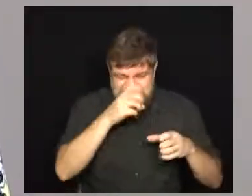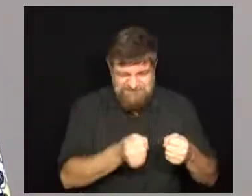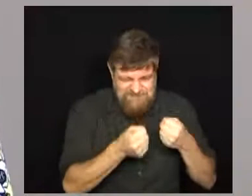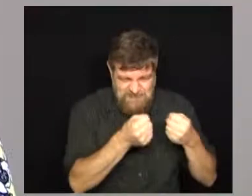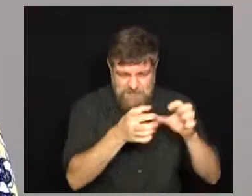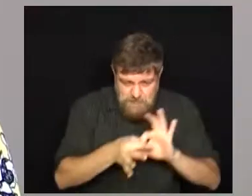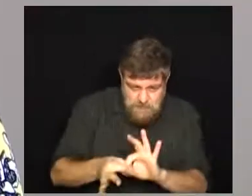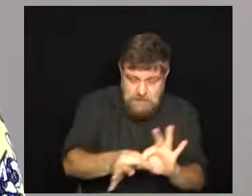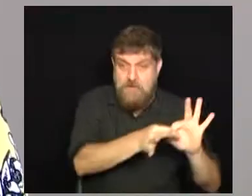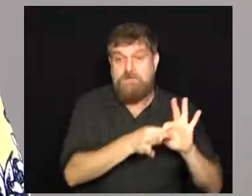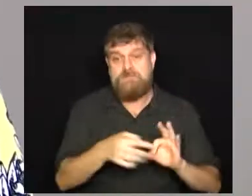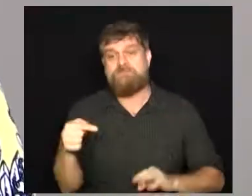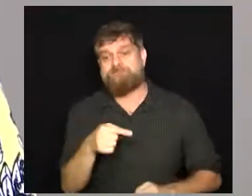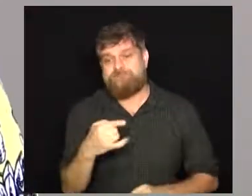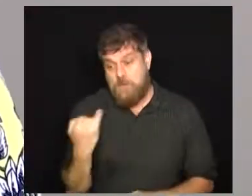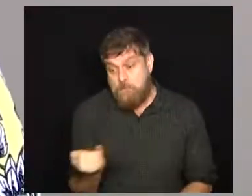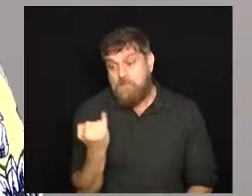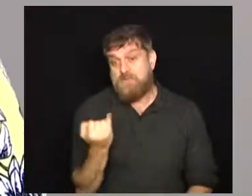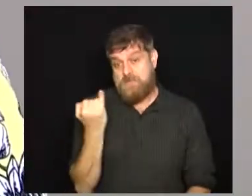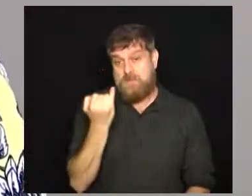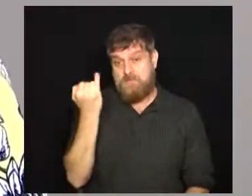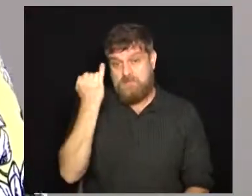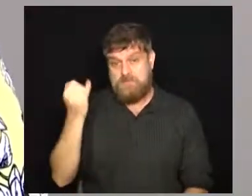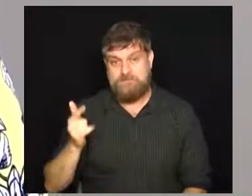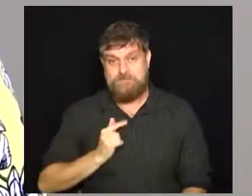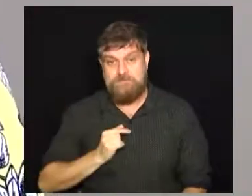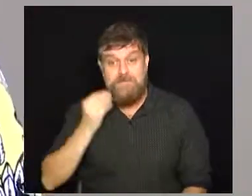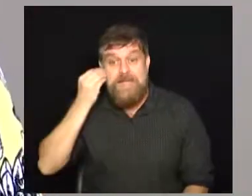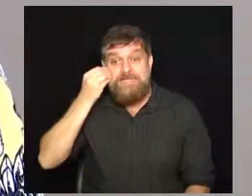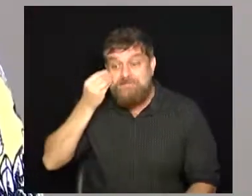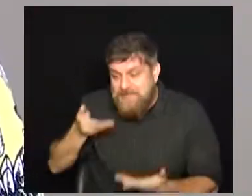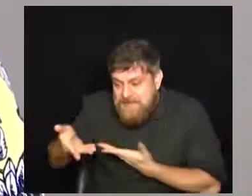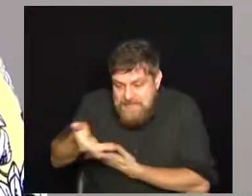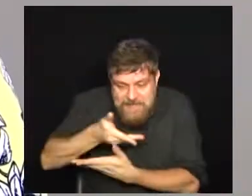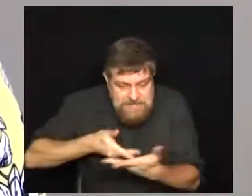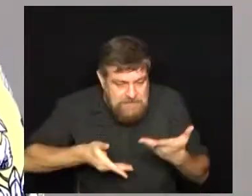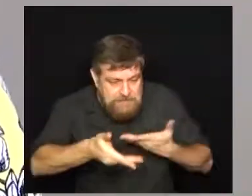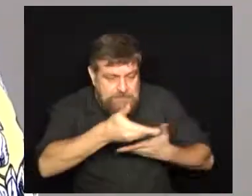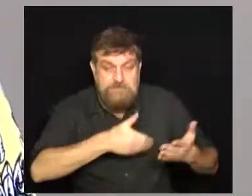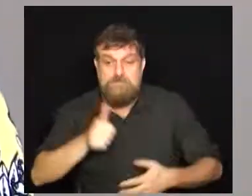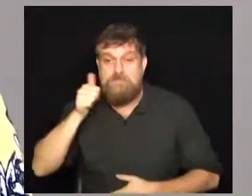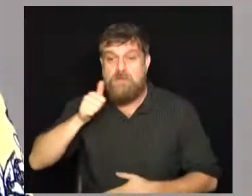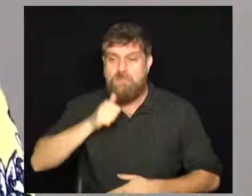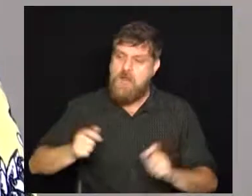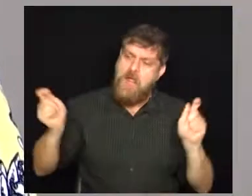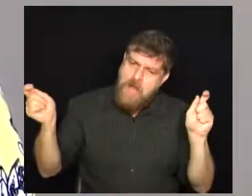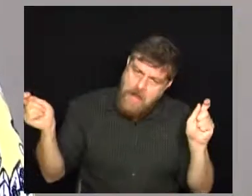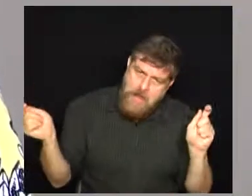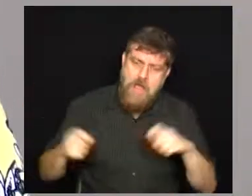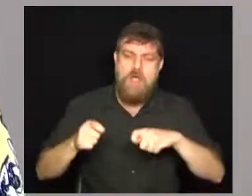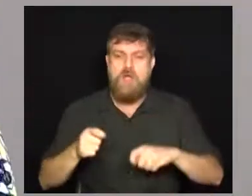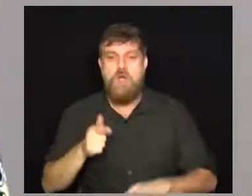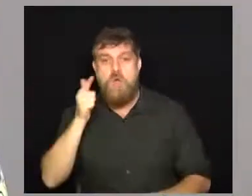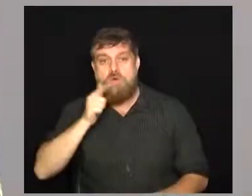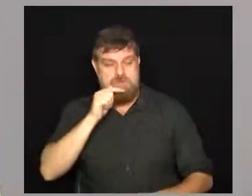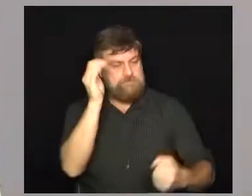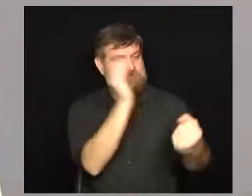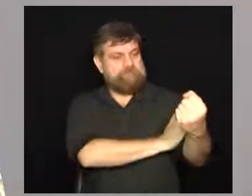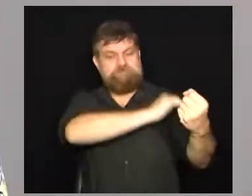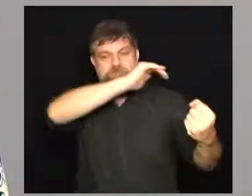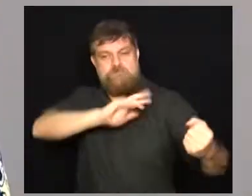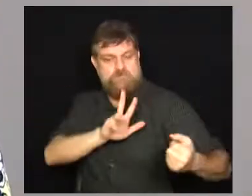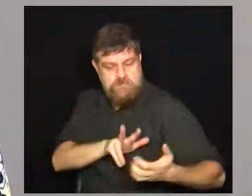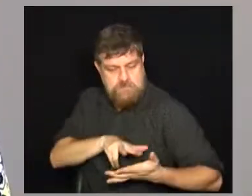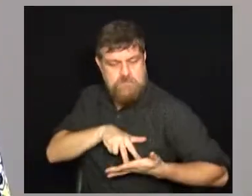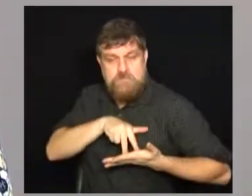muito importantes também nesse momento, que é a troca de vivências, e aí a mulher consegue se empoderar no